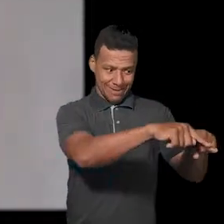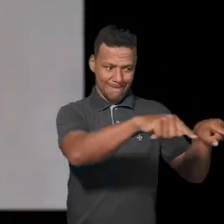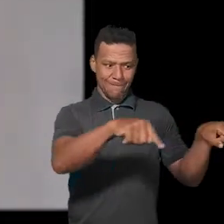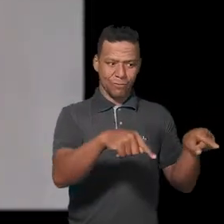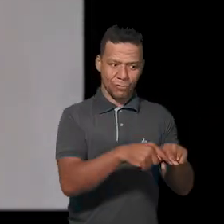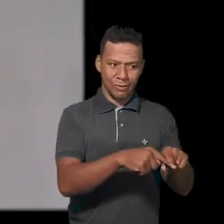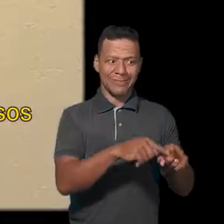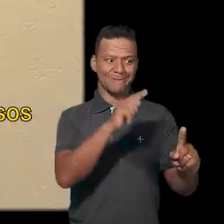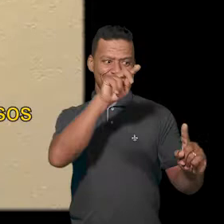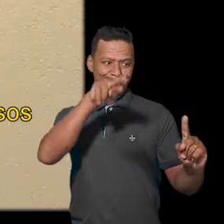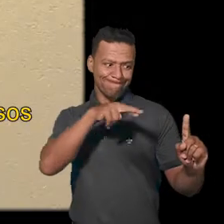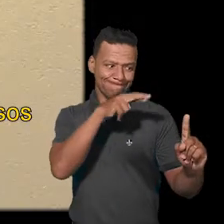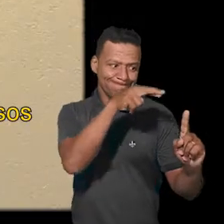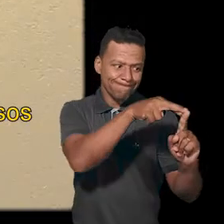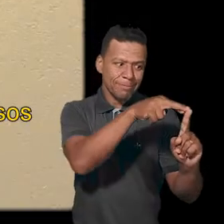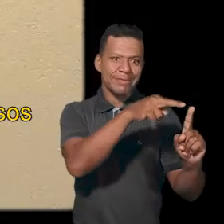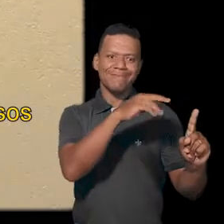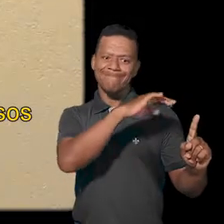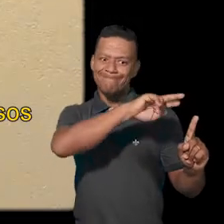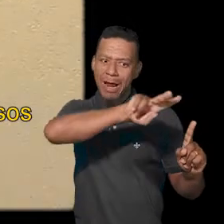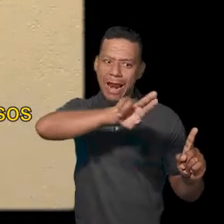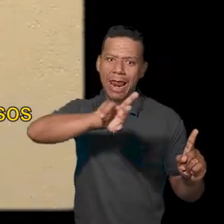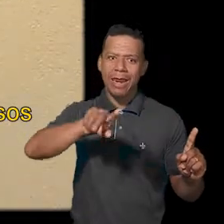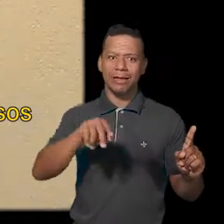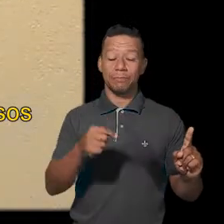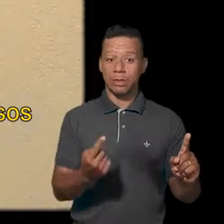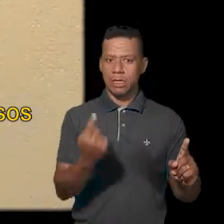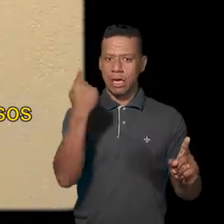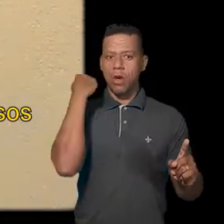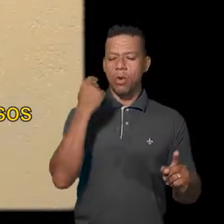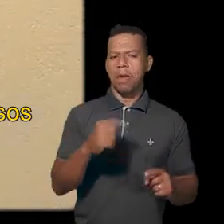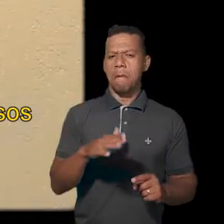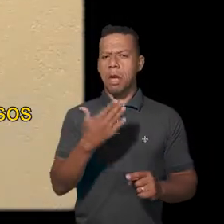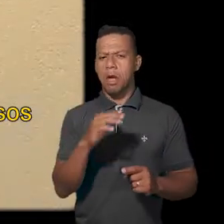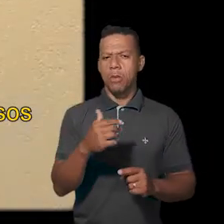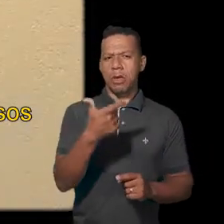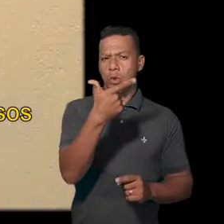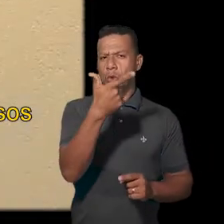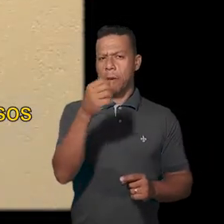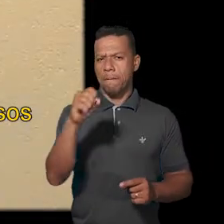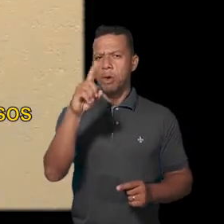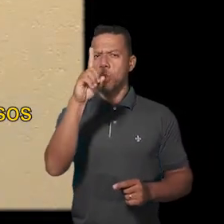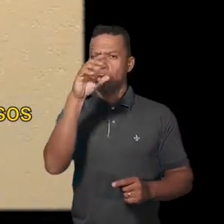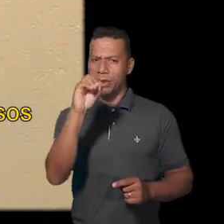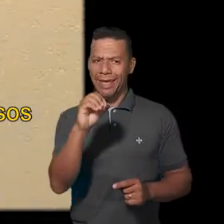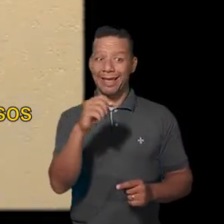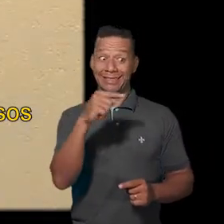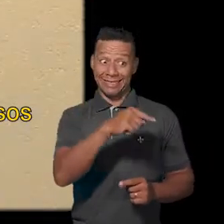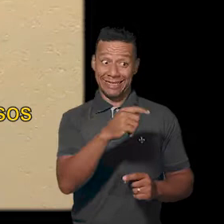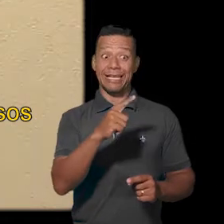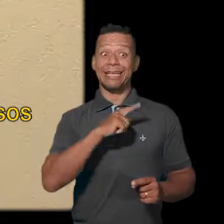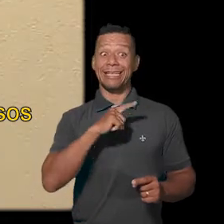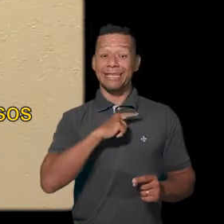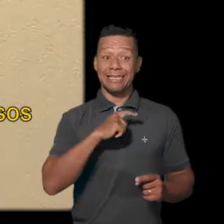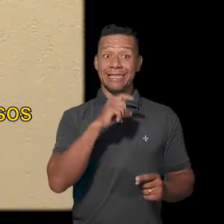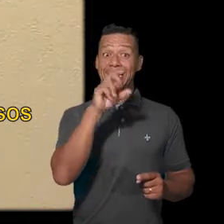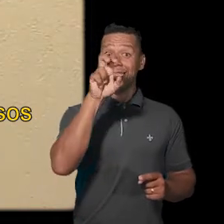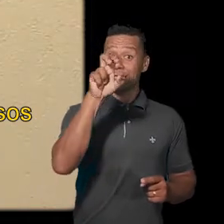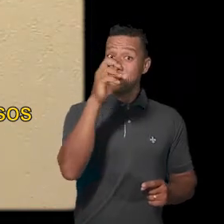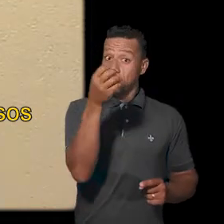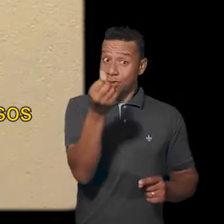aqui em São Bernardo. Um pouquinho antes de 2010, ali existiam 56 cursos,